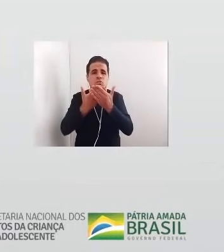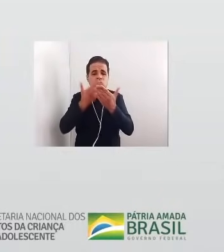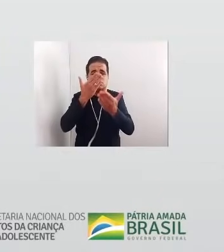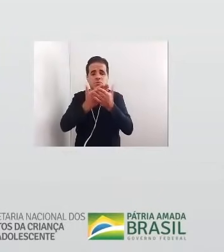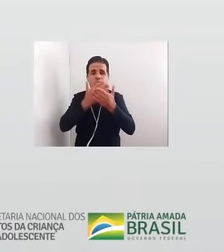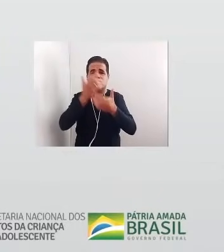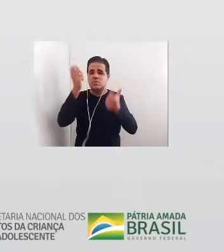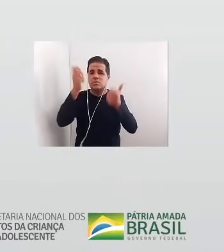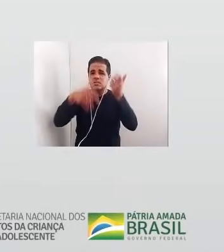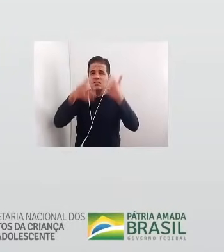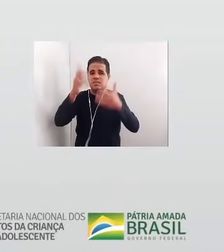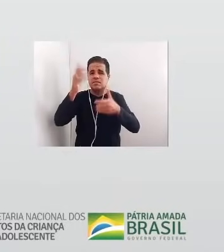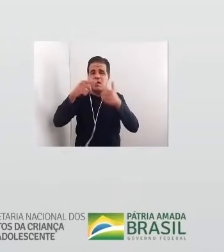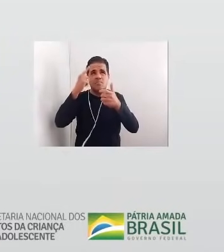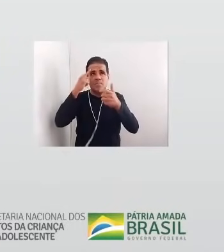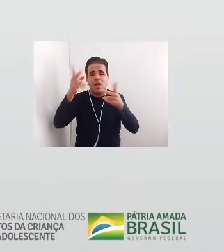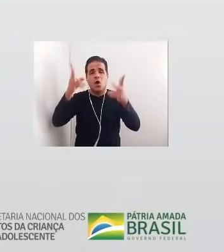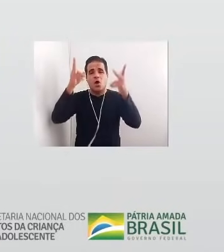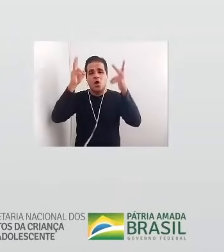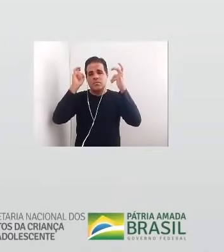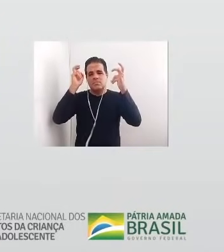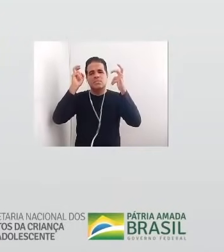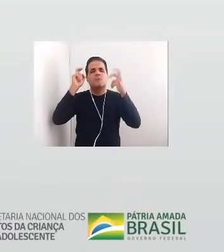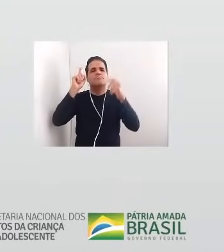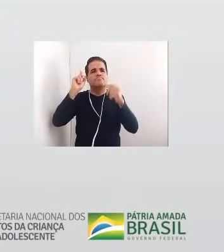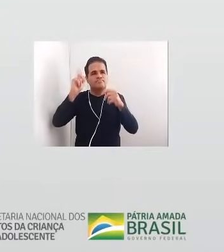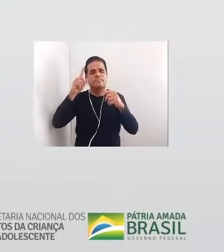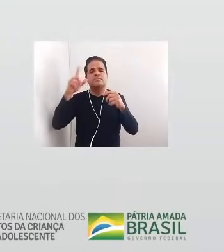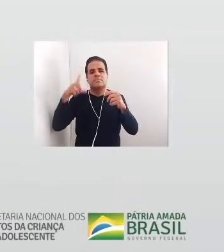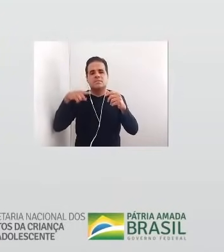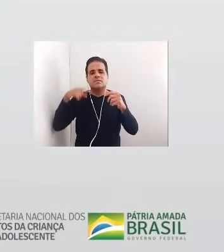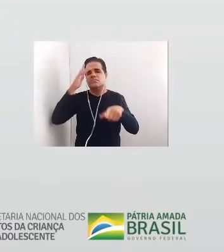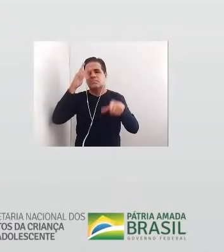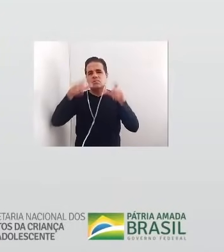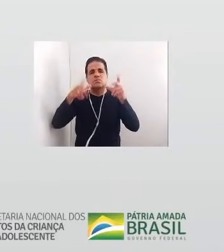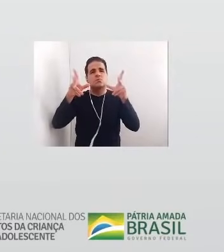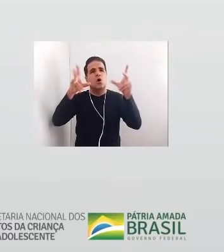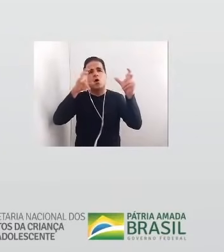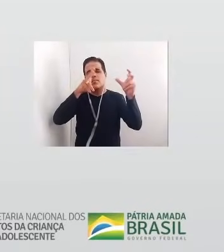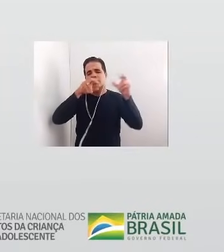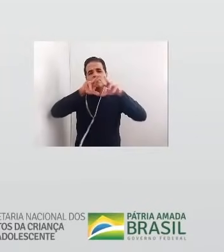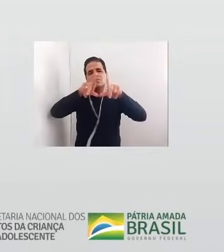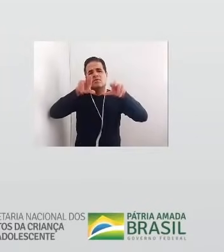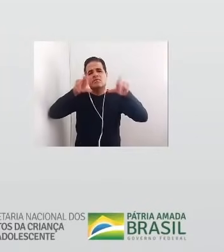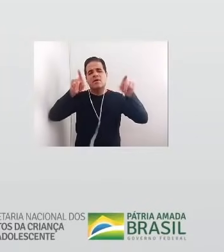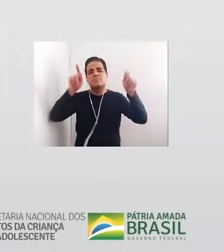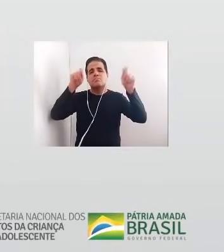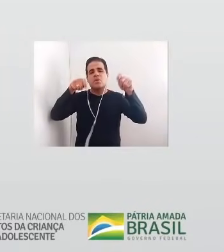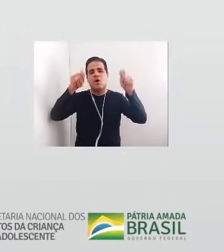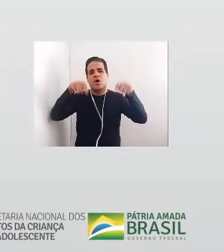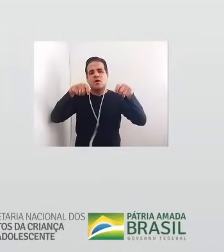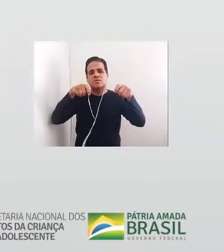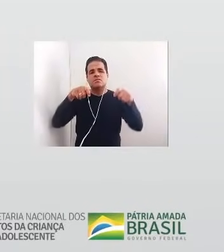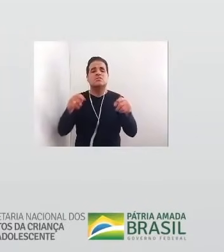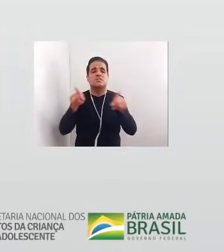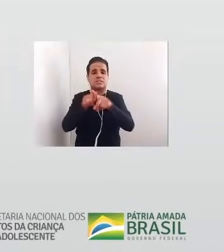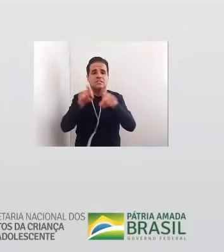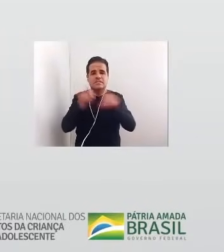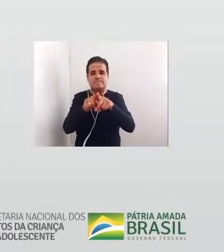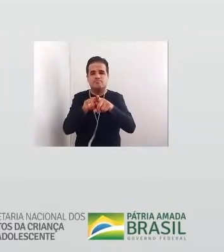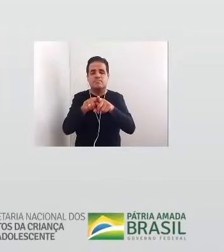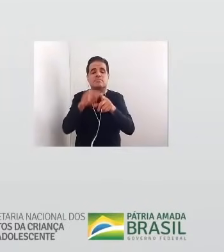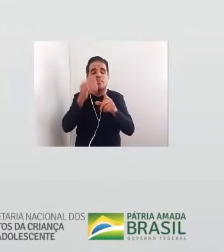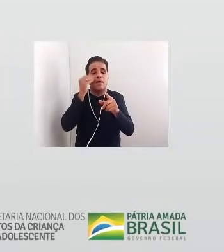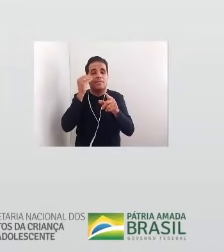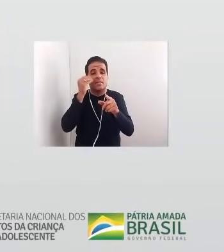que embasam a minha concepção. Obviamente, existem pessoas com concepções diferentes, elas podem, inclusive, tentar